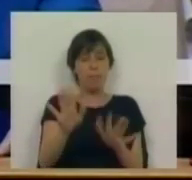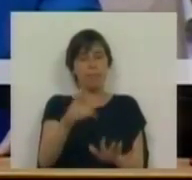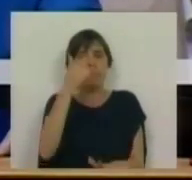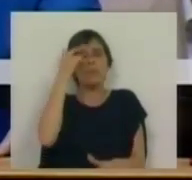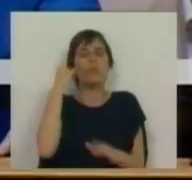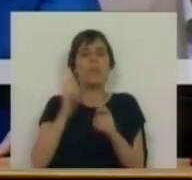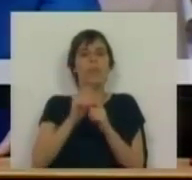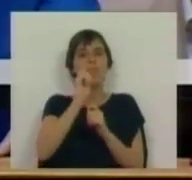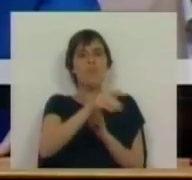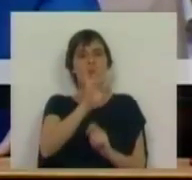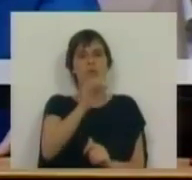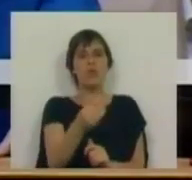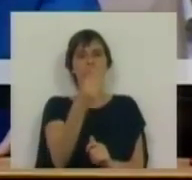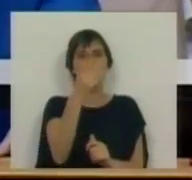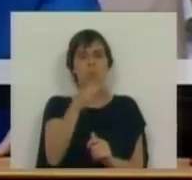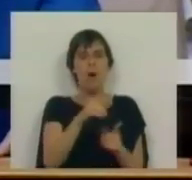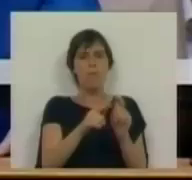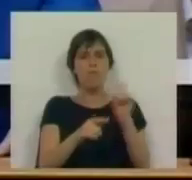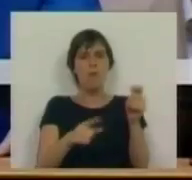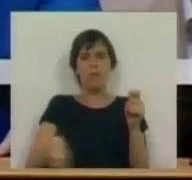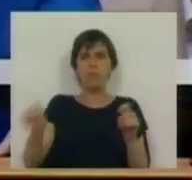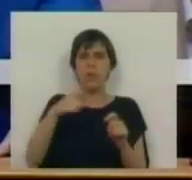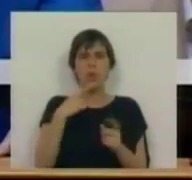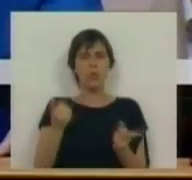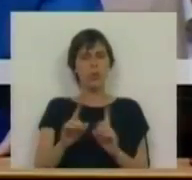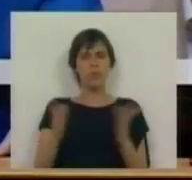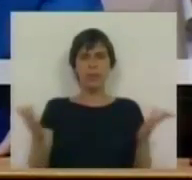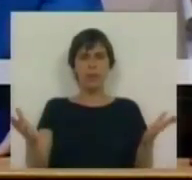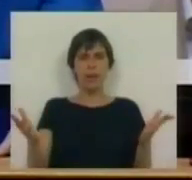decidiu pagar os swaps. E isso é que ninguém percebe.